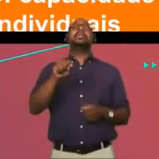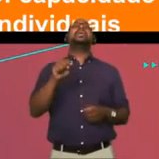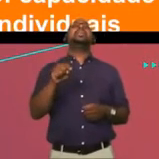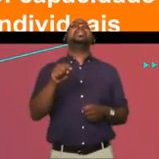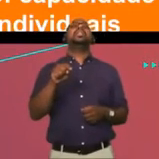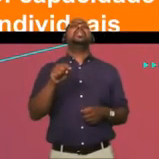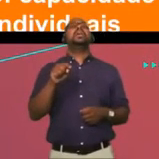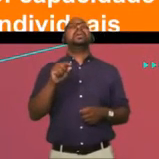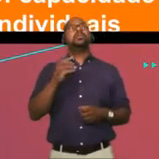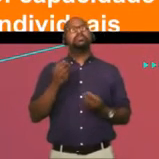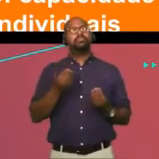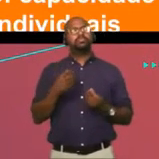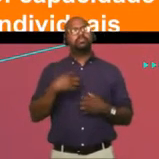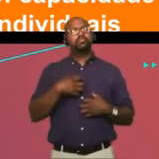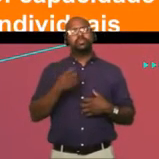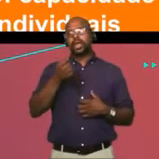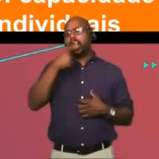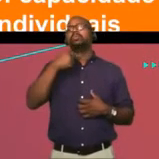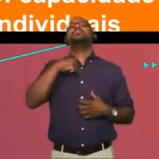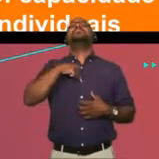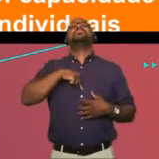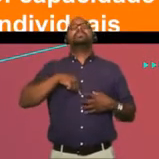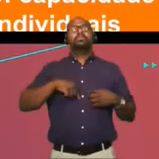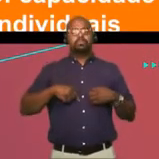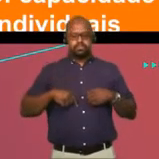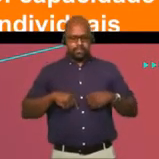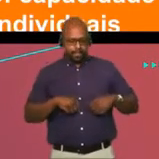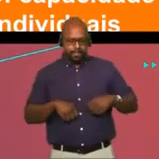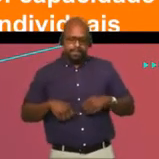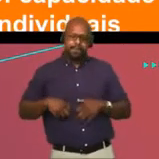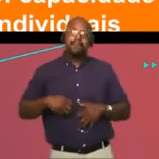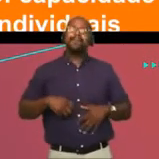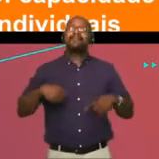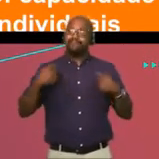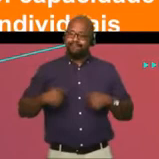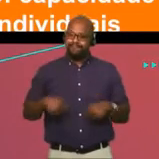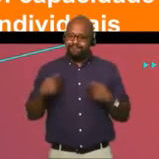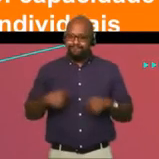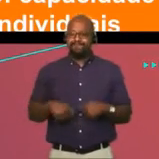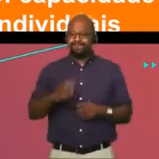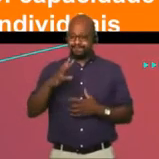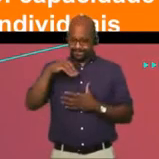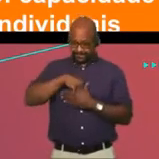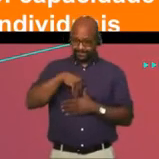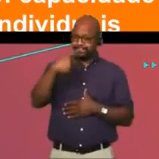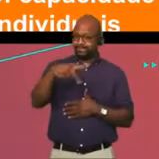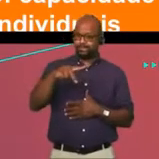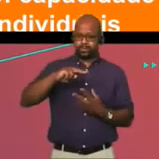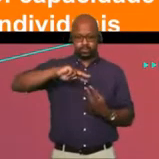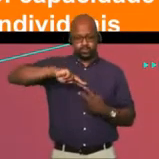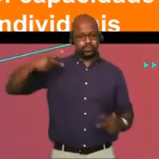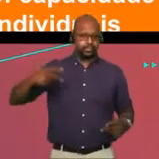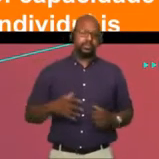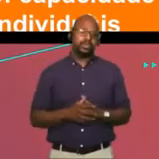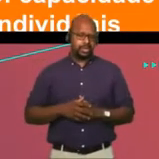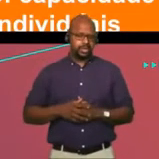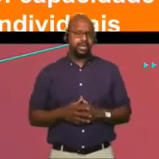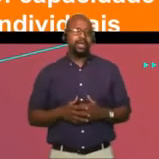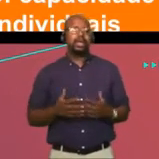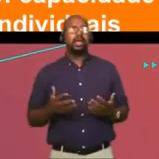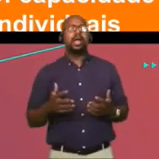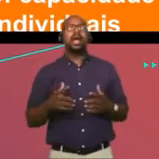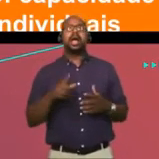aquela substância aquela droga atua exatamente aonde ela precisa dentro do seu genótipo a